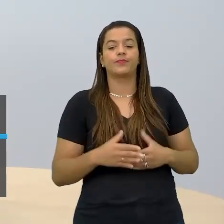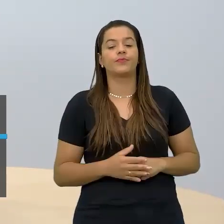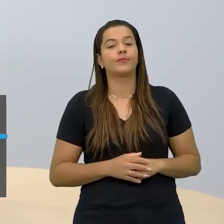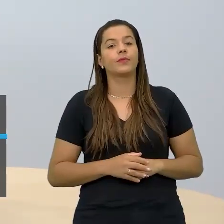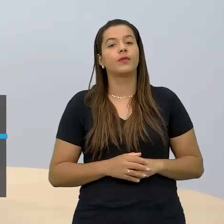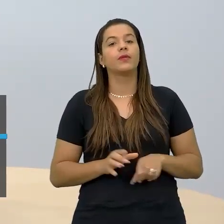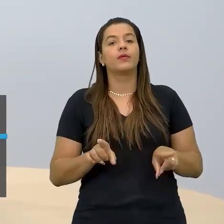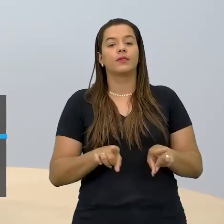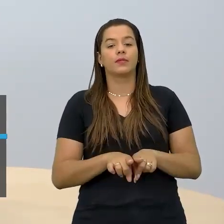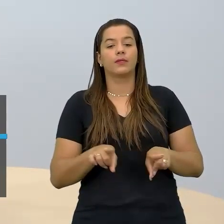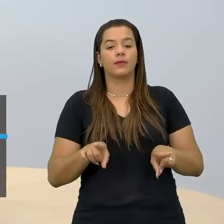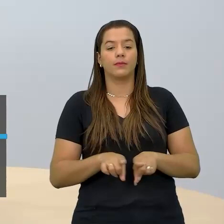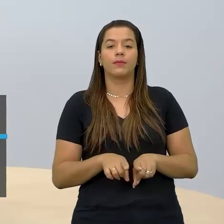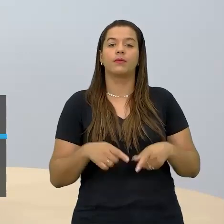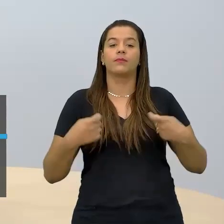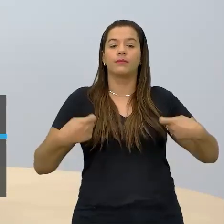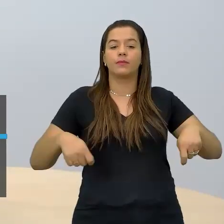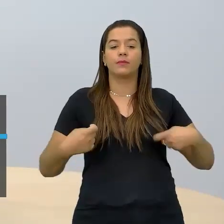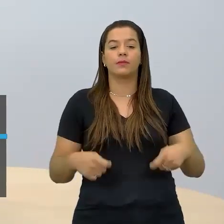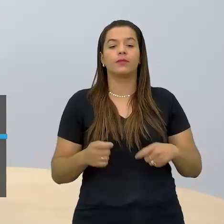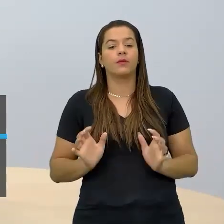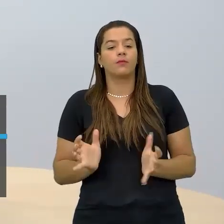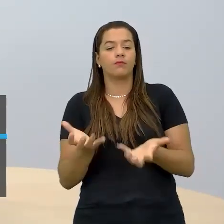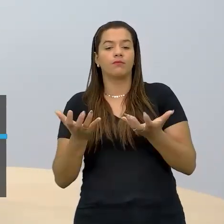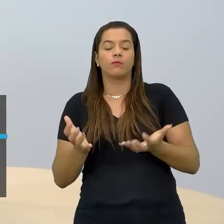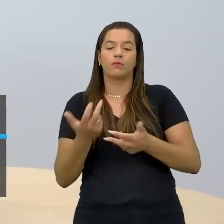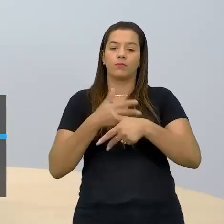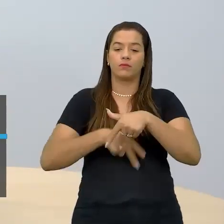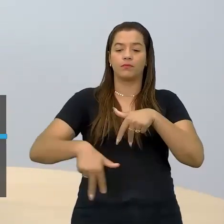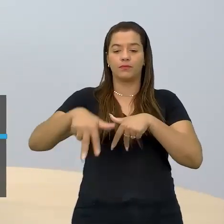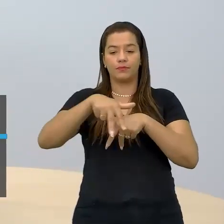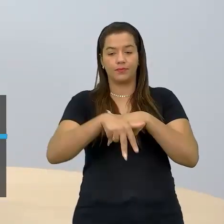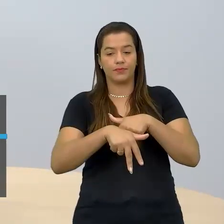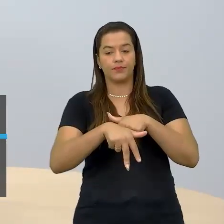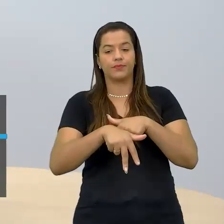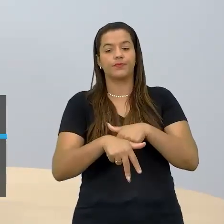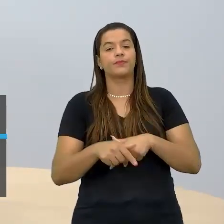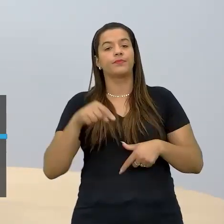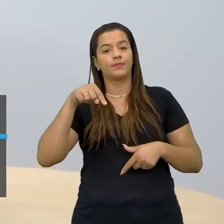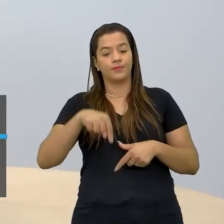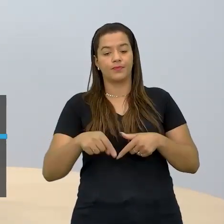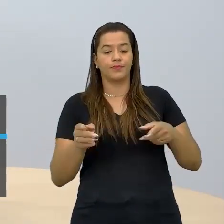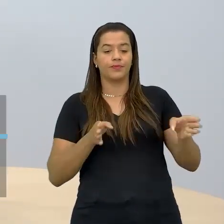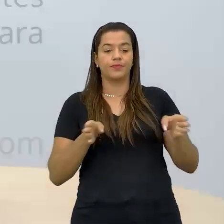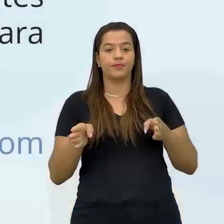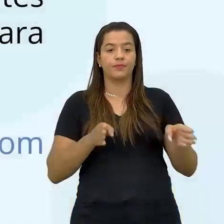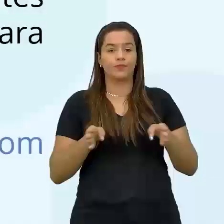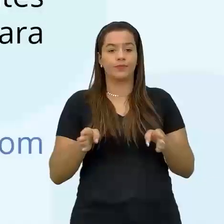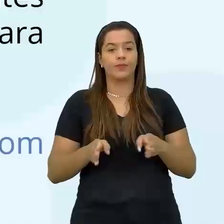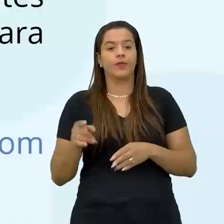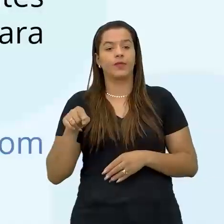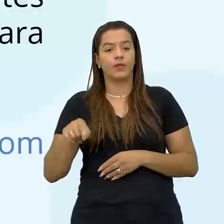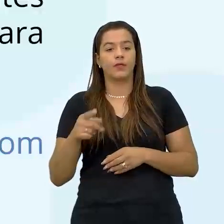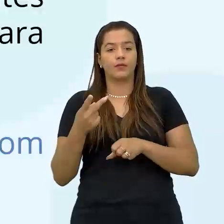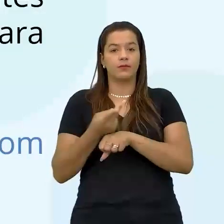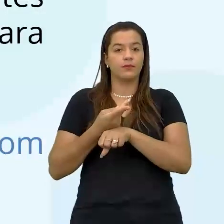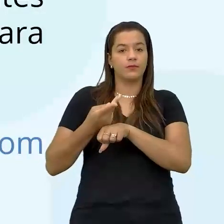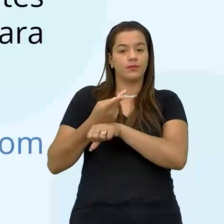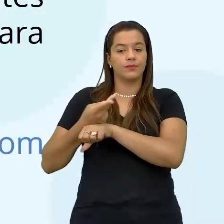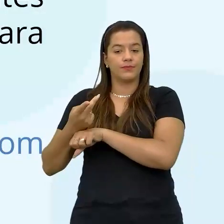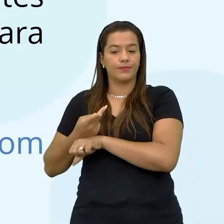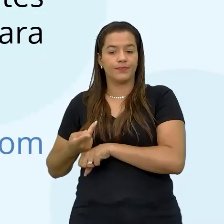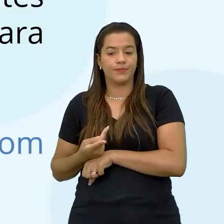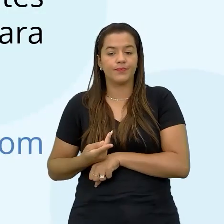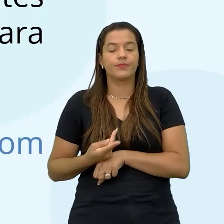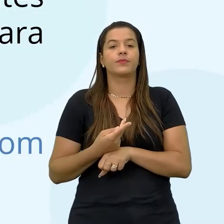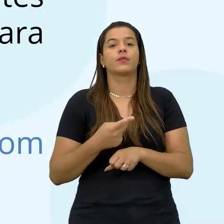como uma forma de promover o protagonismo. Esse momento da investigação, o professor ele tem que estar à frente do grupo, os